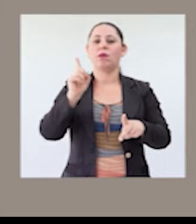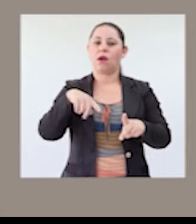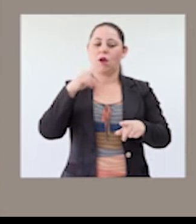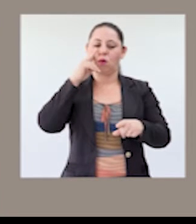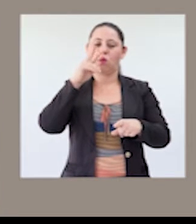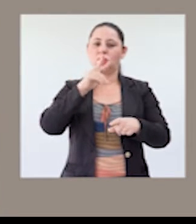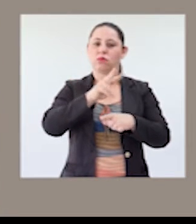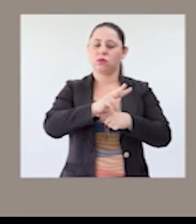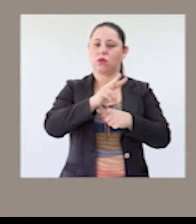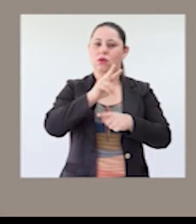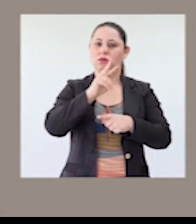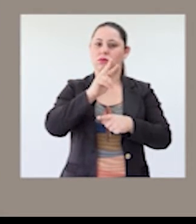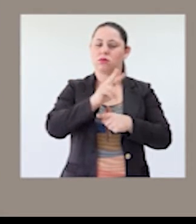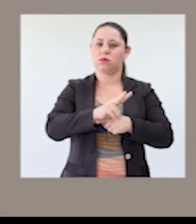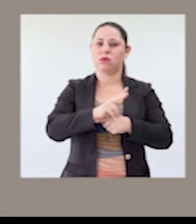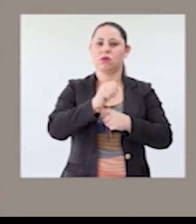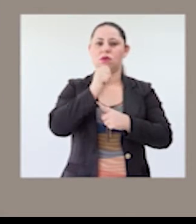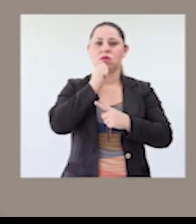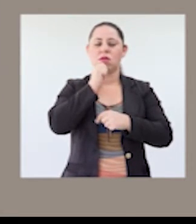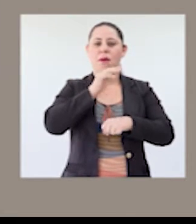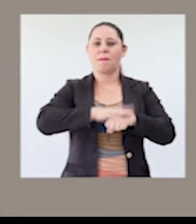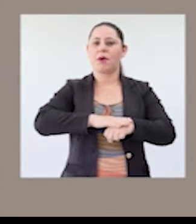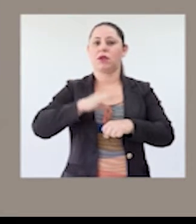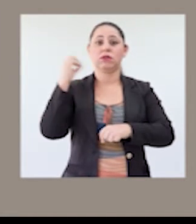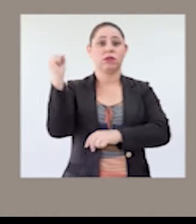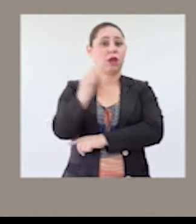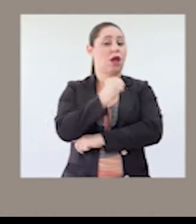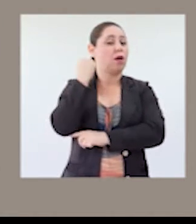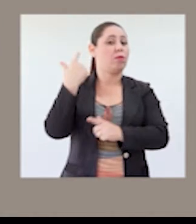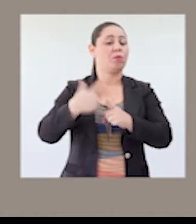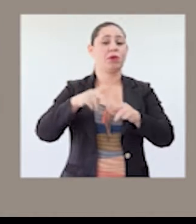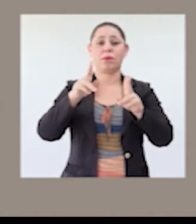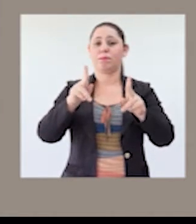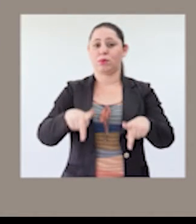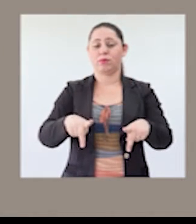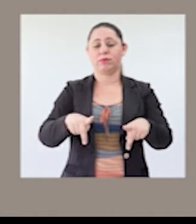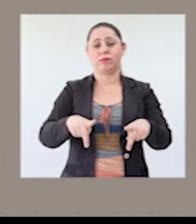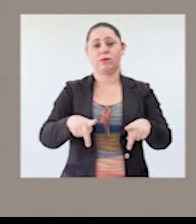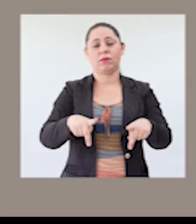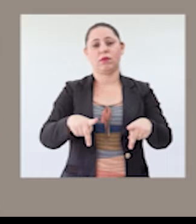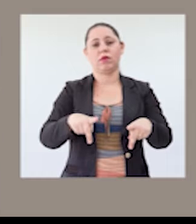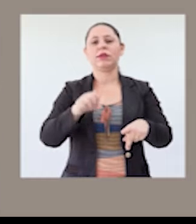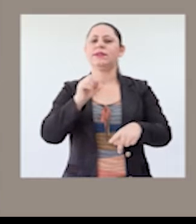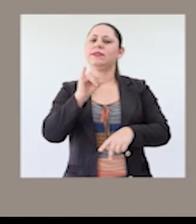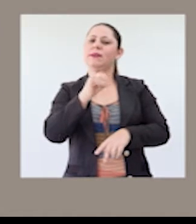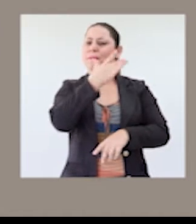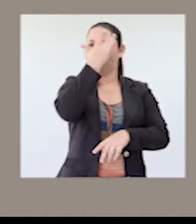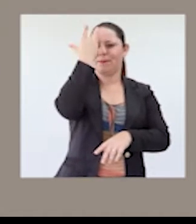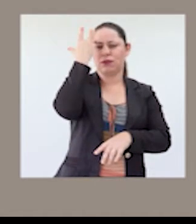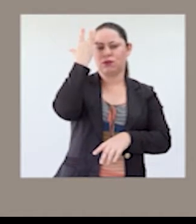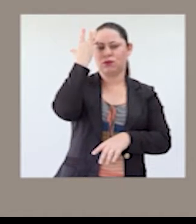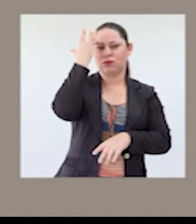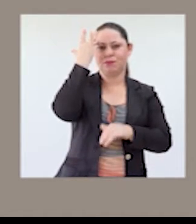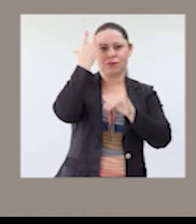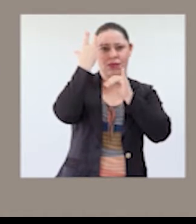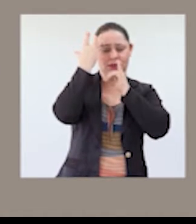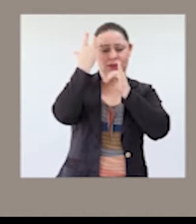é tutelado de forma ainda mais grave por ser patrimônio público. E se